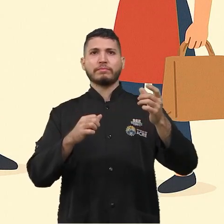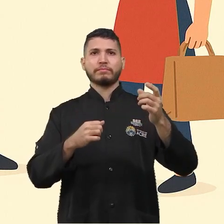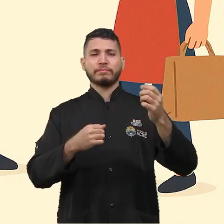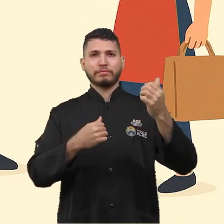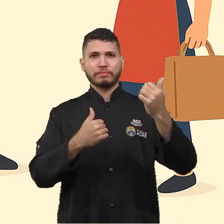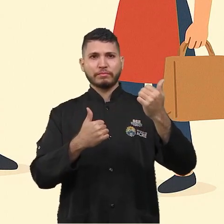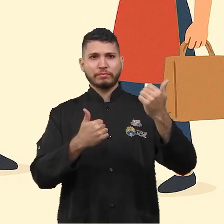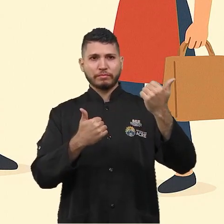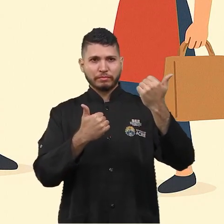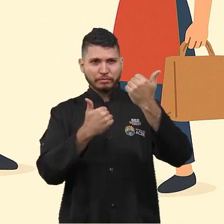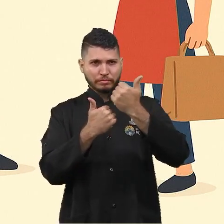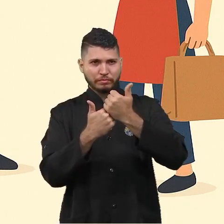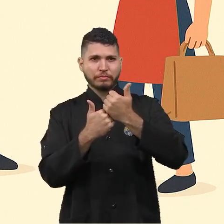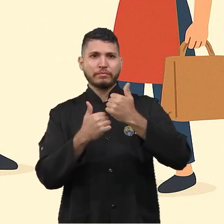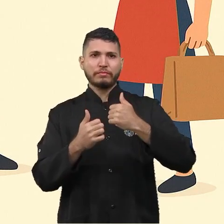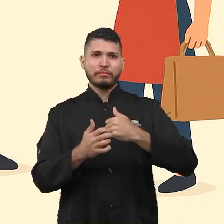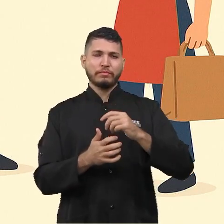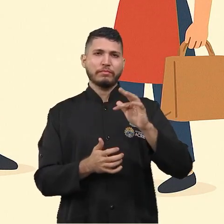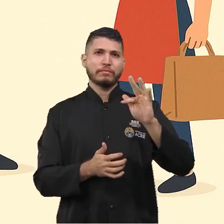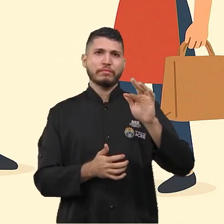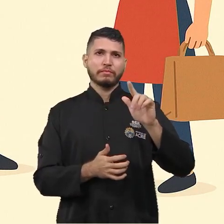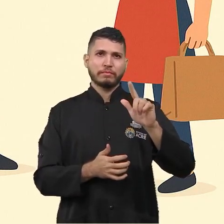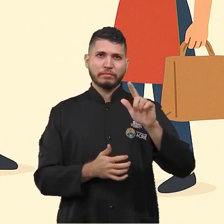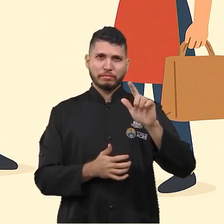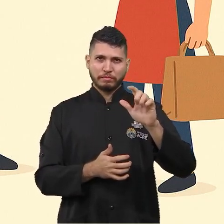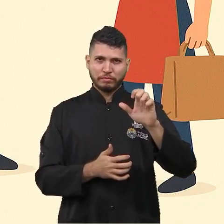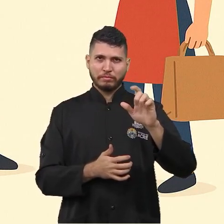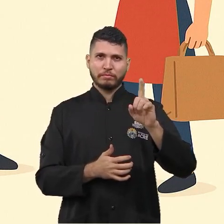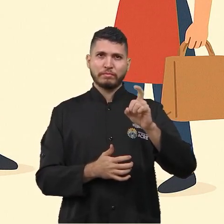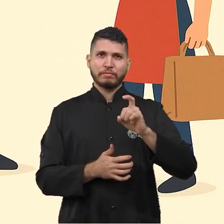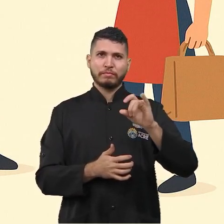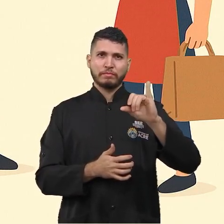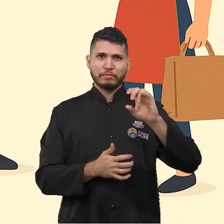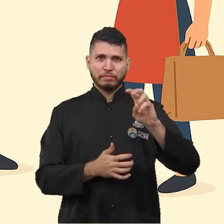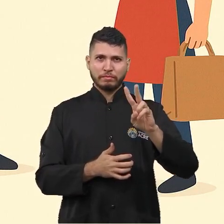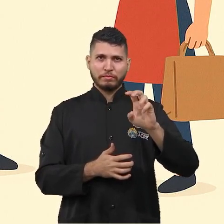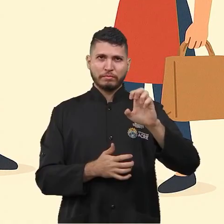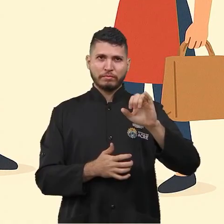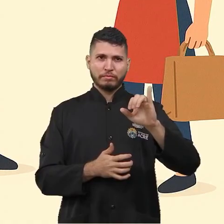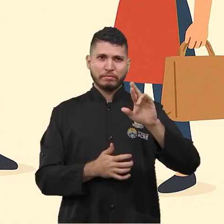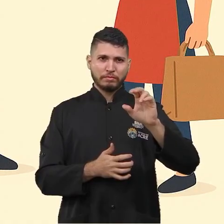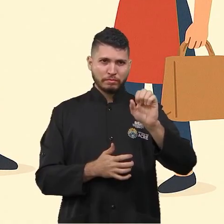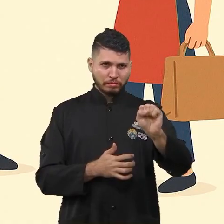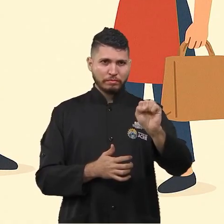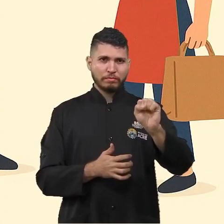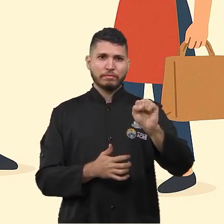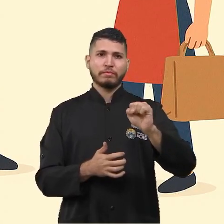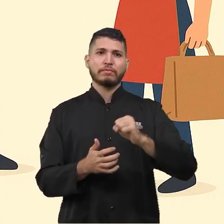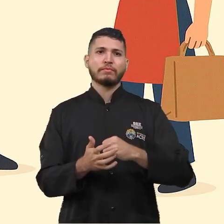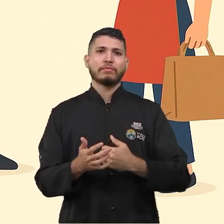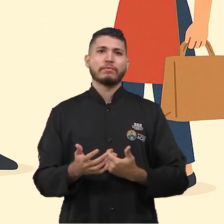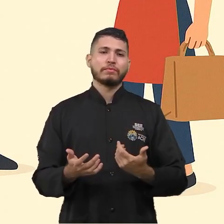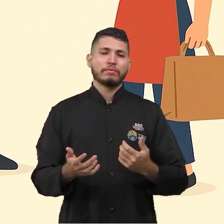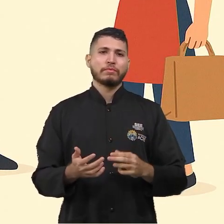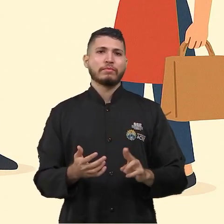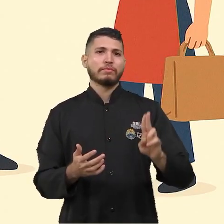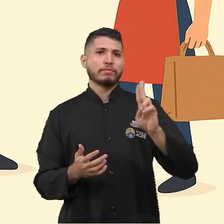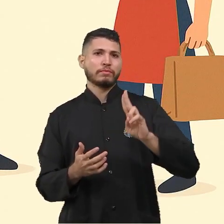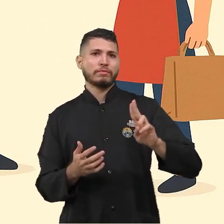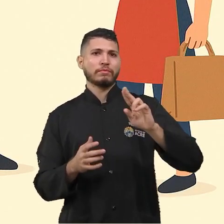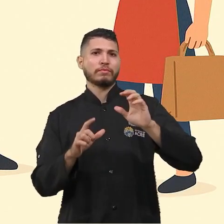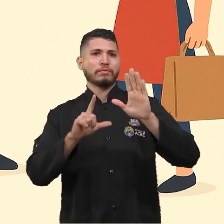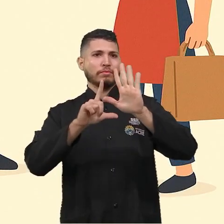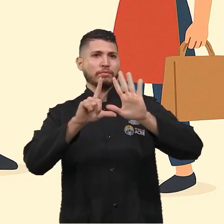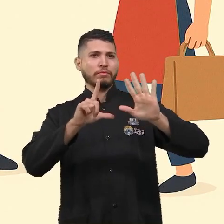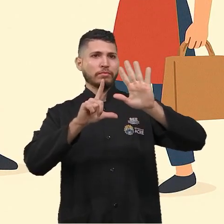temporários, flexíveis e geralmente mediados por plataformas digitais, como,